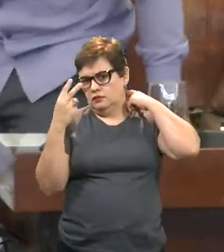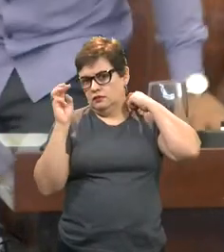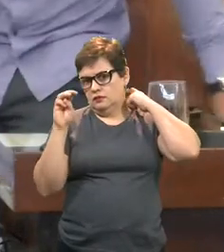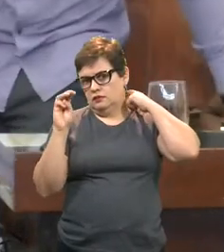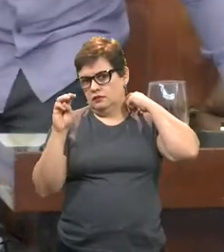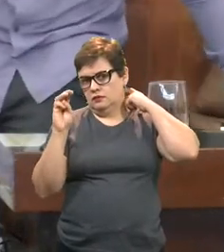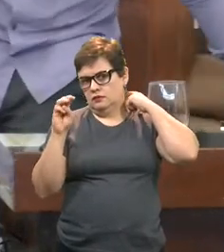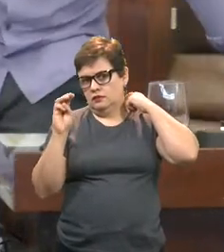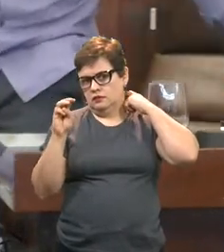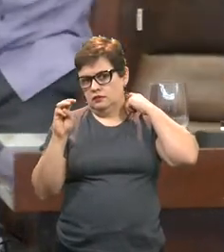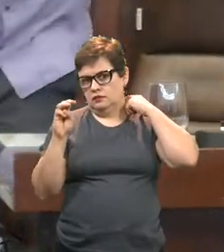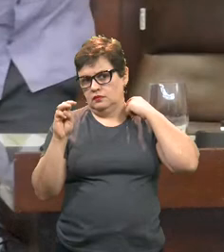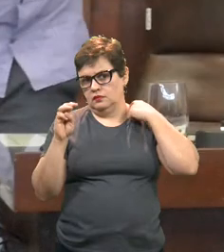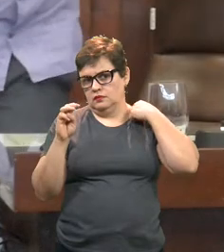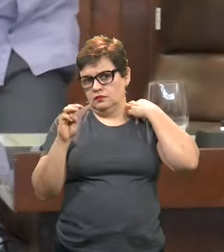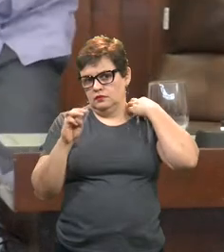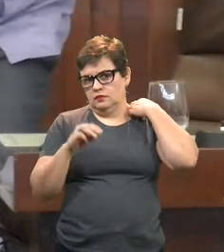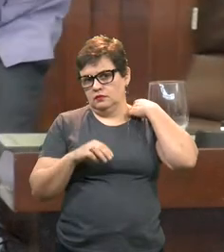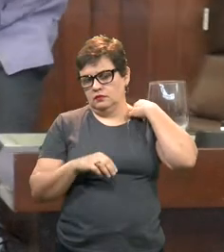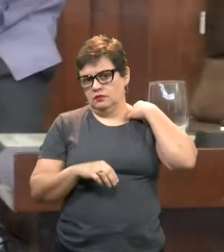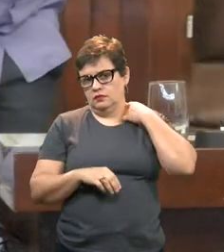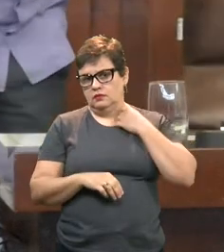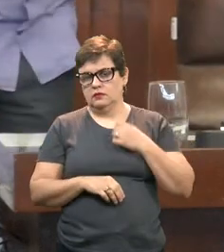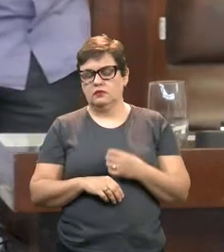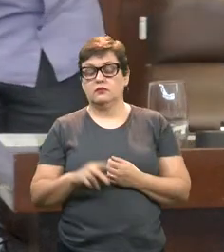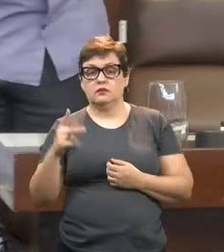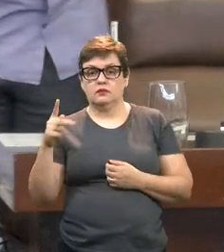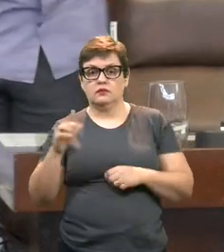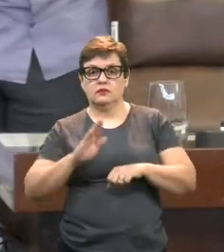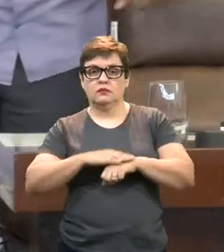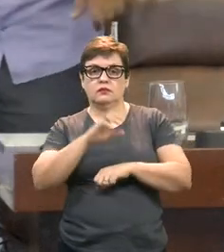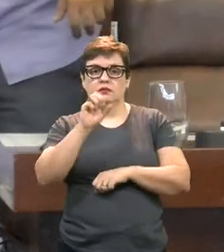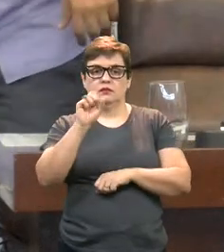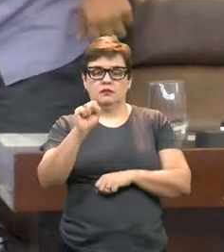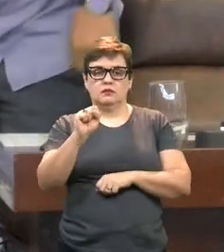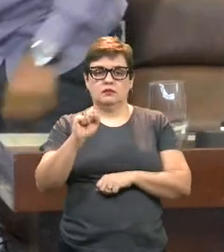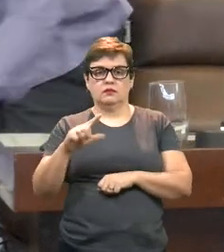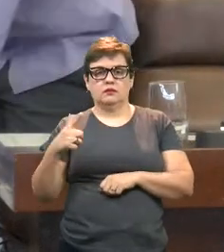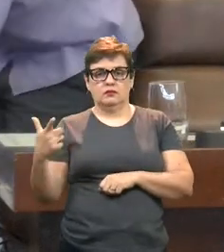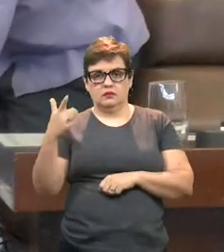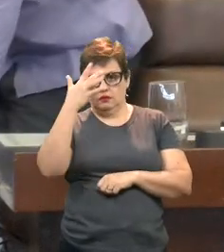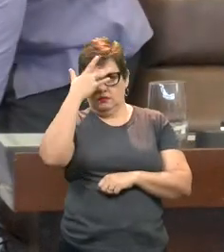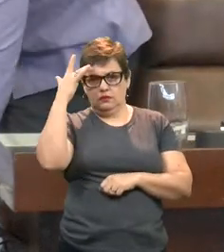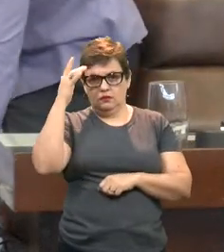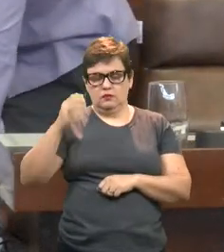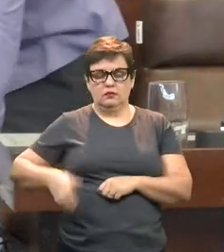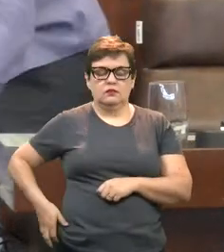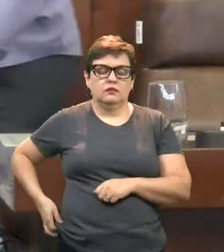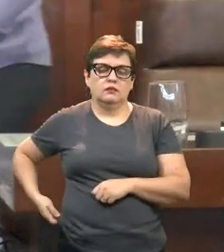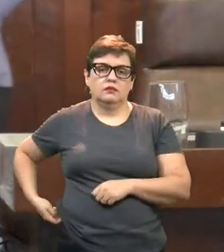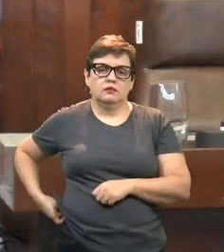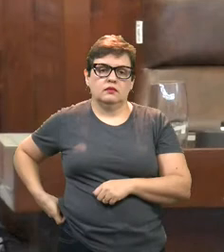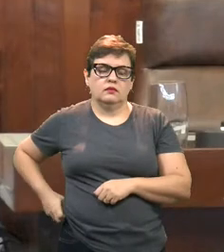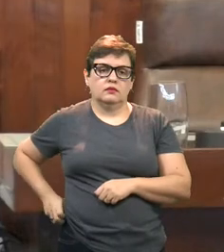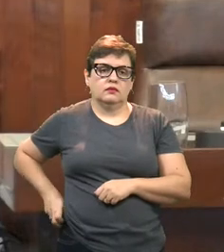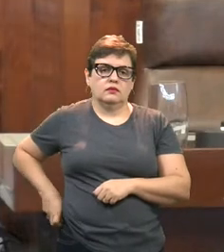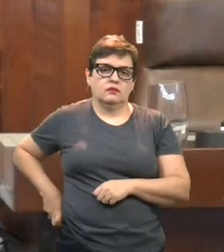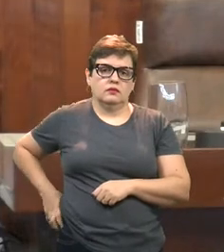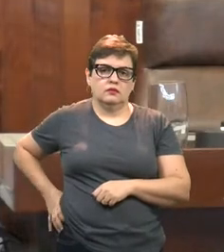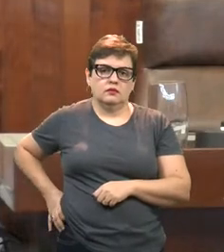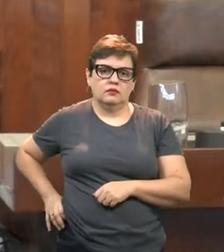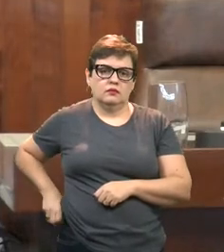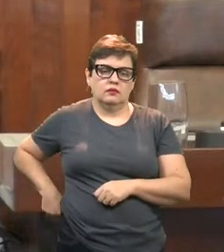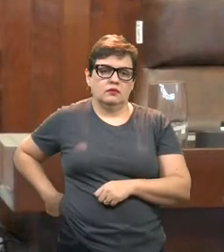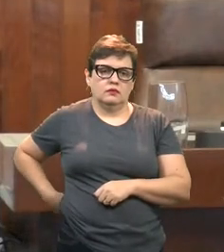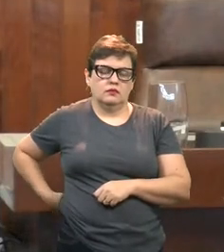minutos dele, mais 8 minutos que foram disponibilizados pela